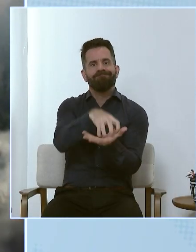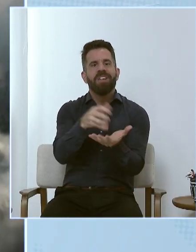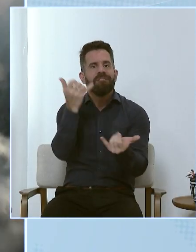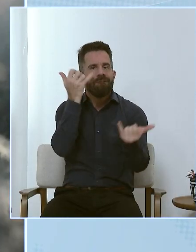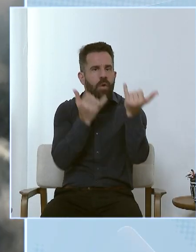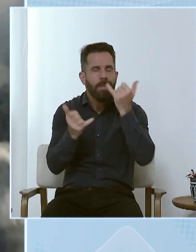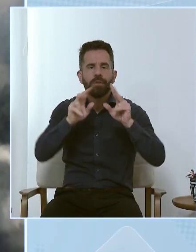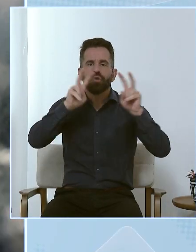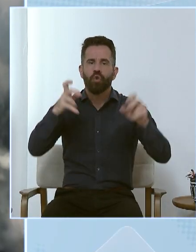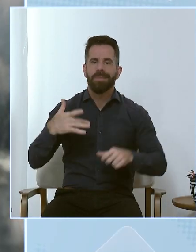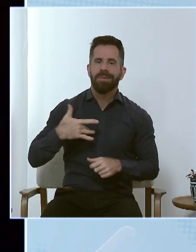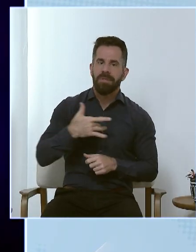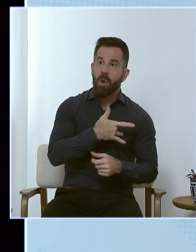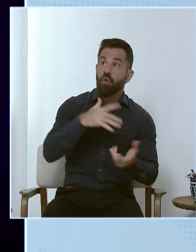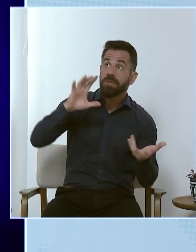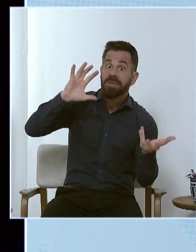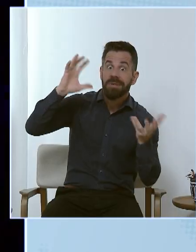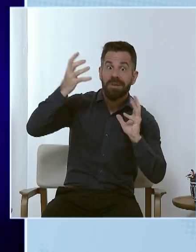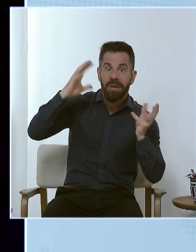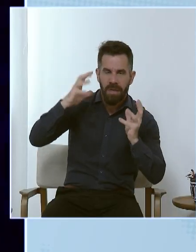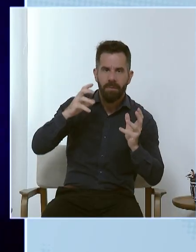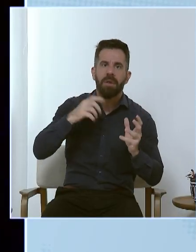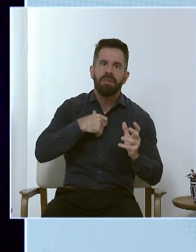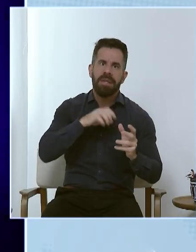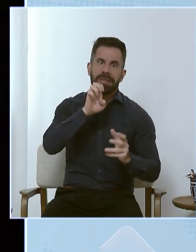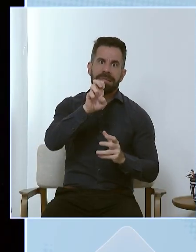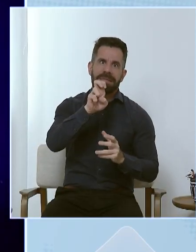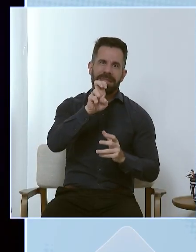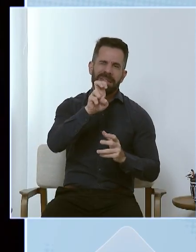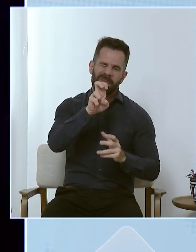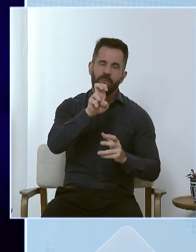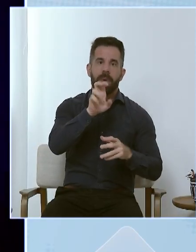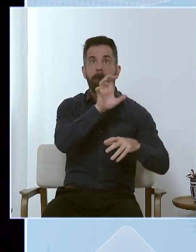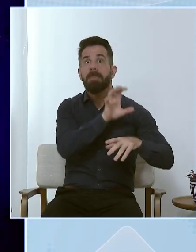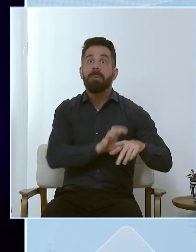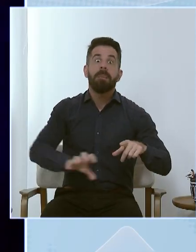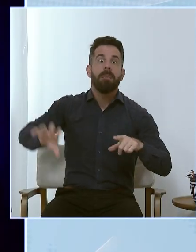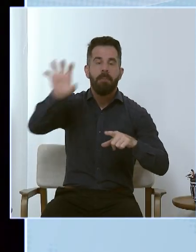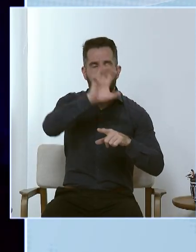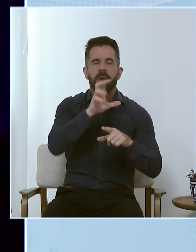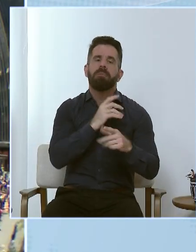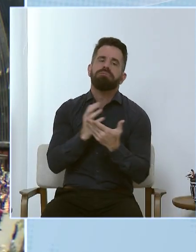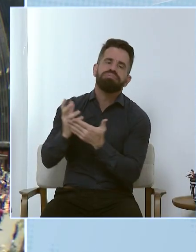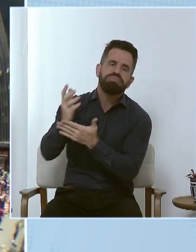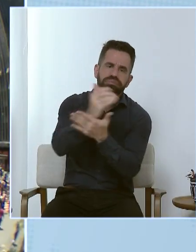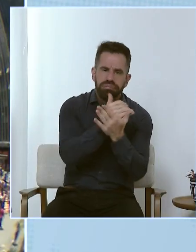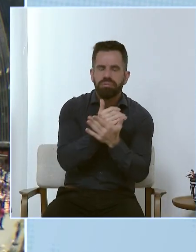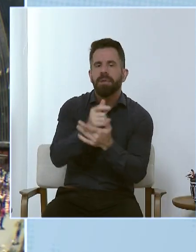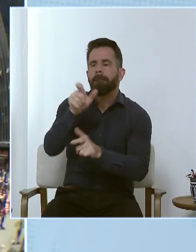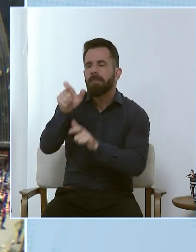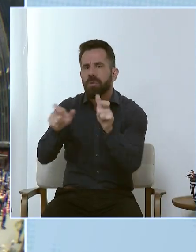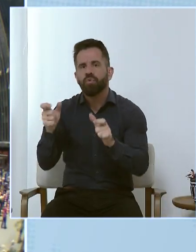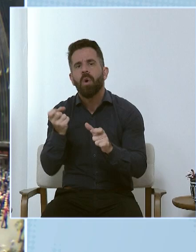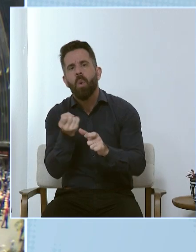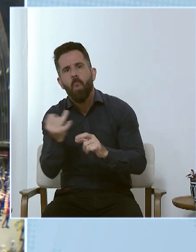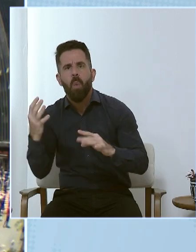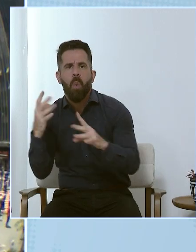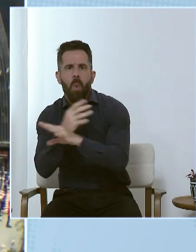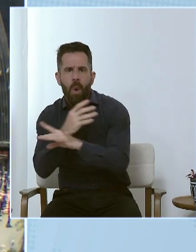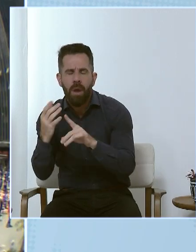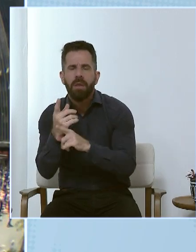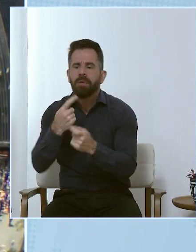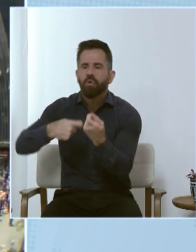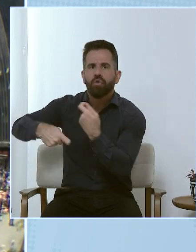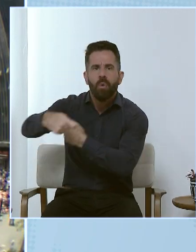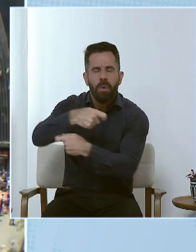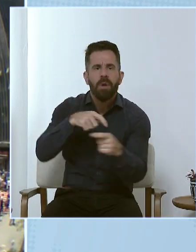5 regiões do país, que deve integrar dados epidemiológicos, demográficos, socioeconômicos e climáticos